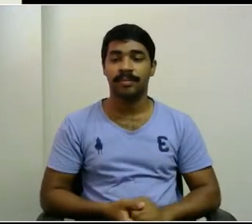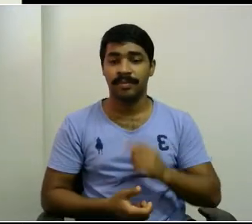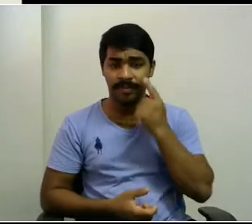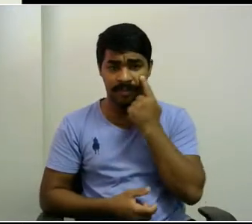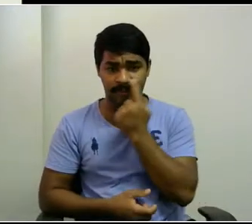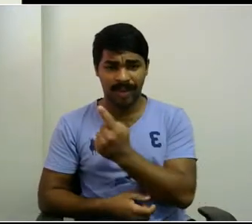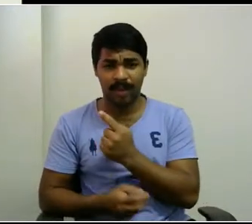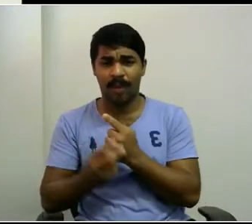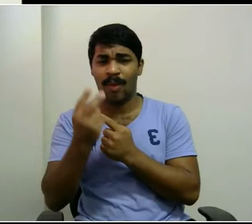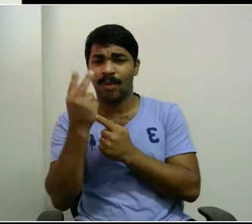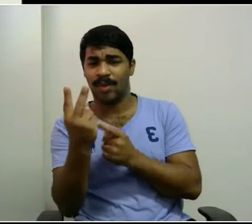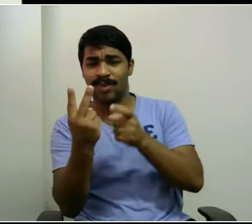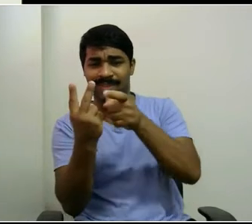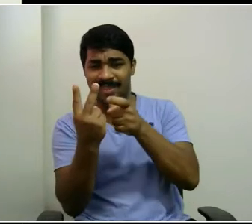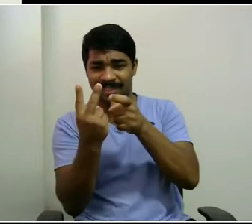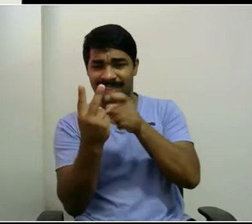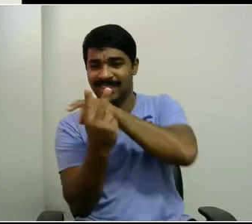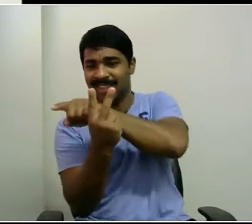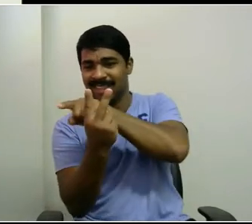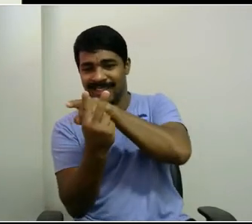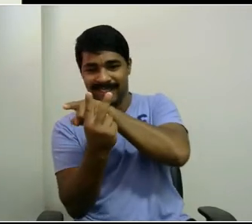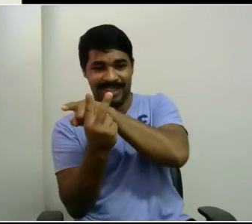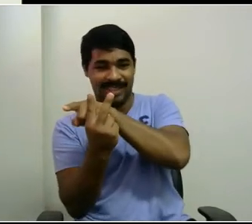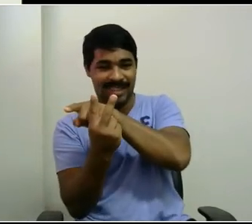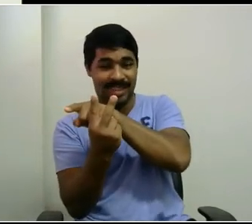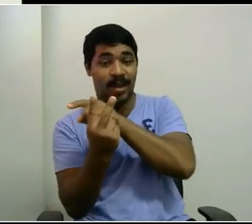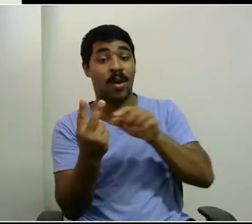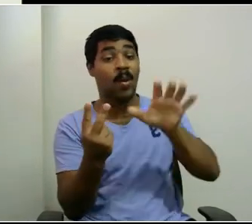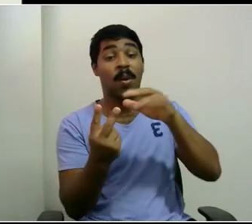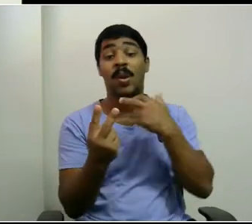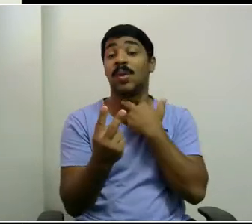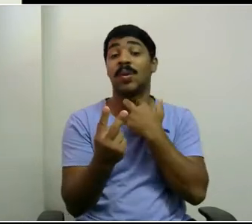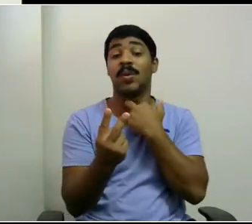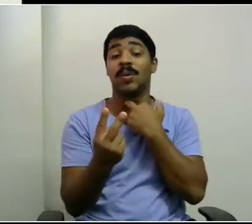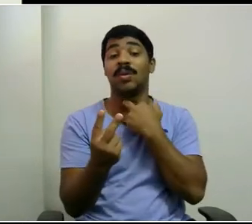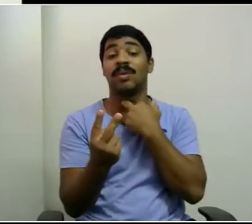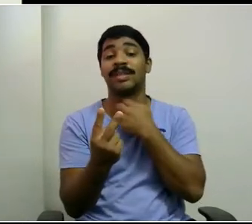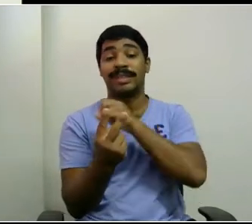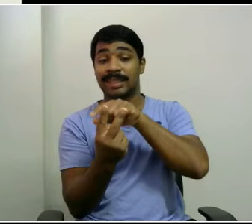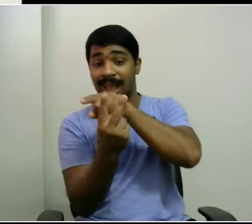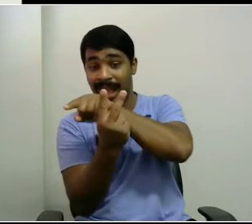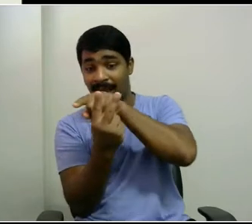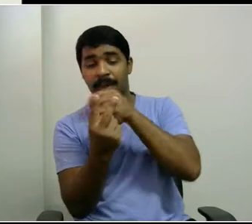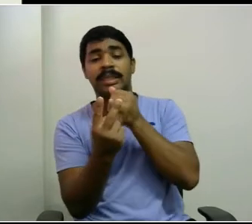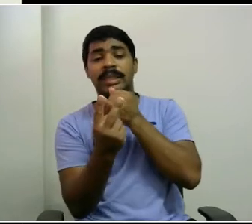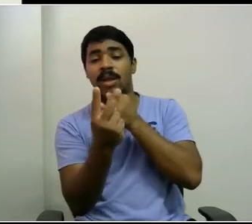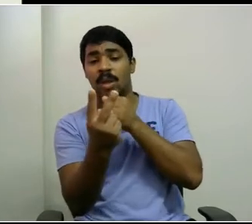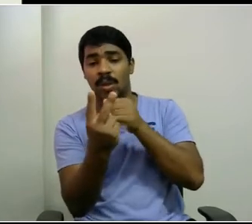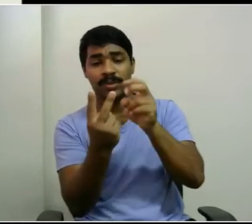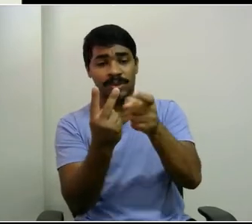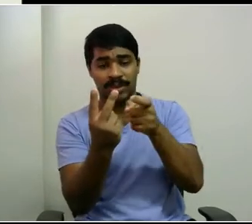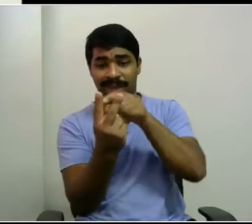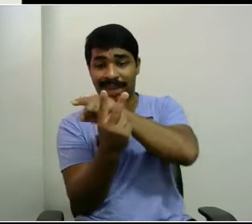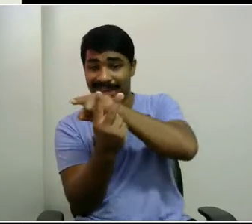lado do x. Quando isso acontece, nós temos que multiplicar ela por menos 1. Vocês devem estar lembrados aí. Quando eu multiplico aqui por menos